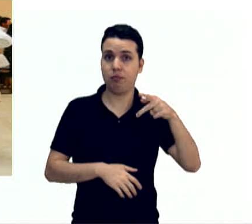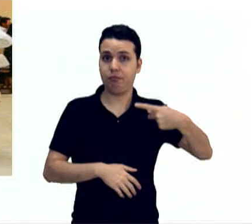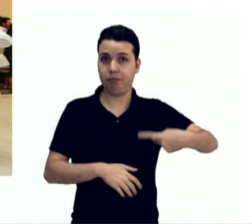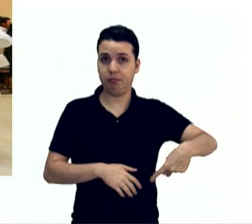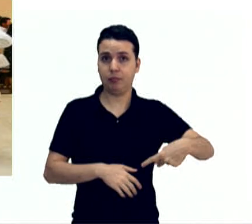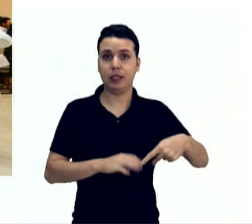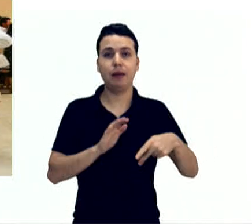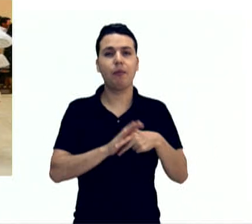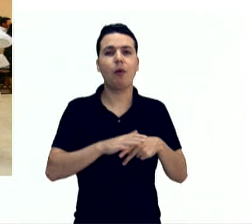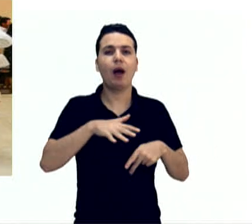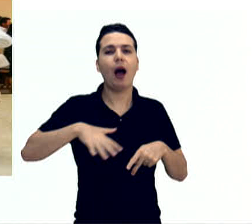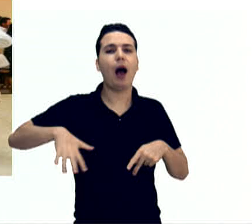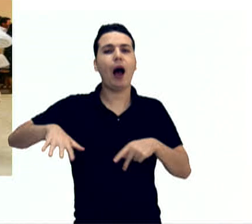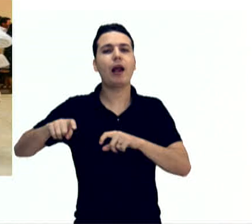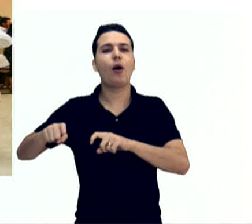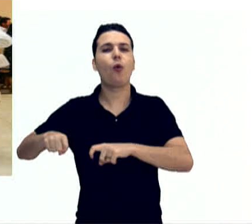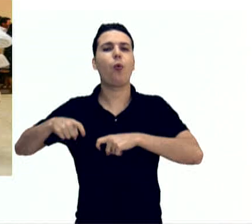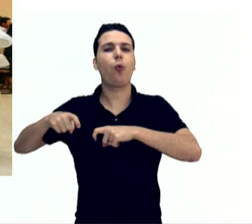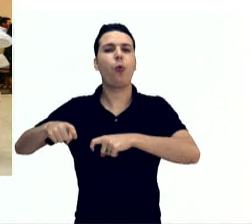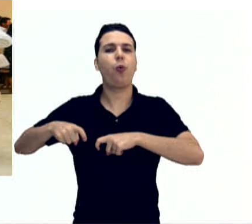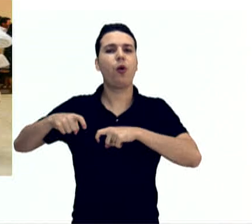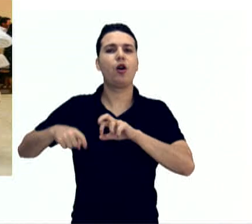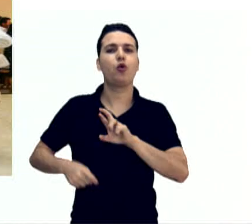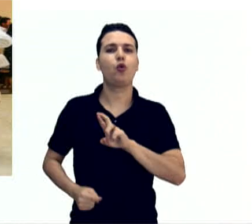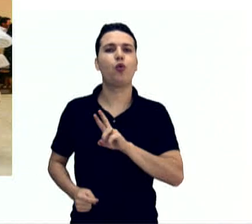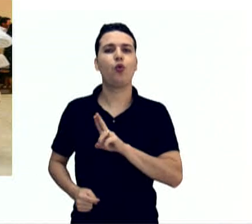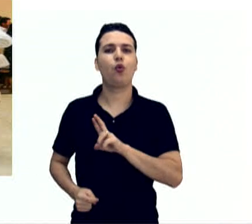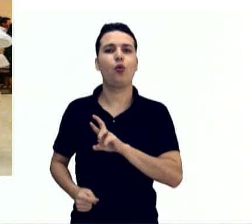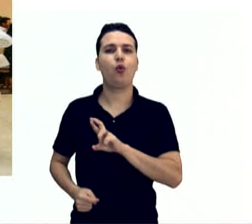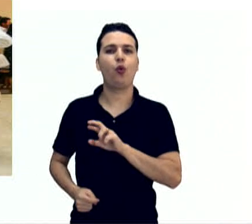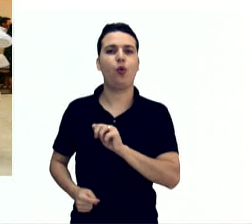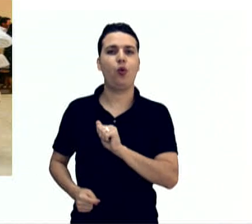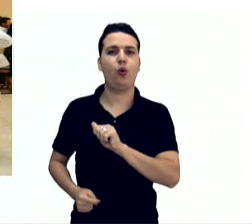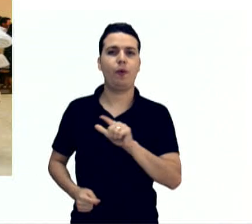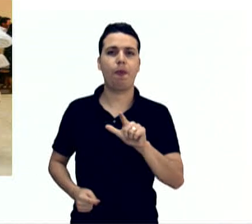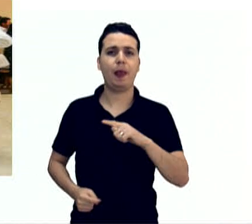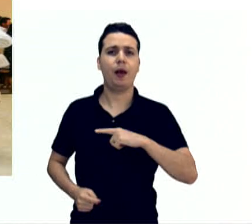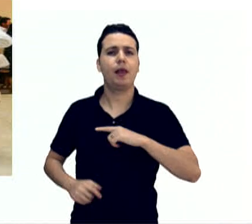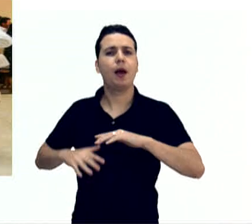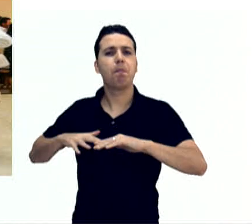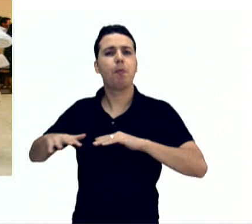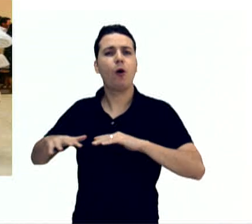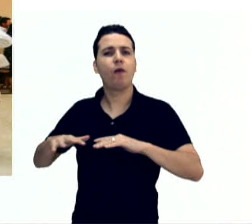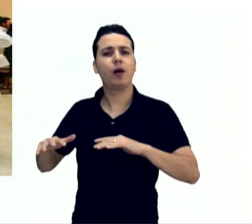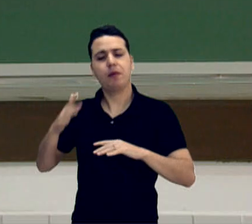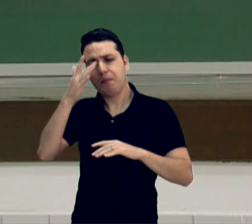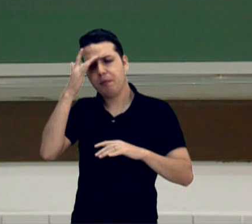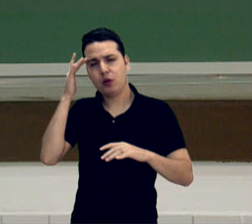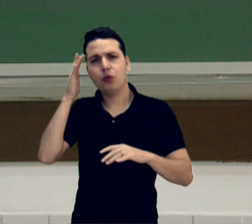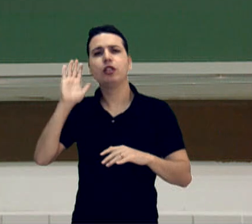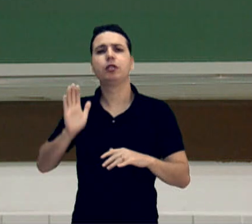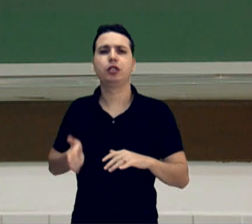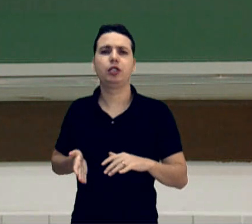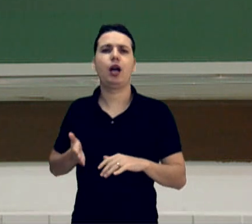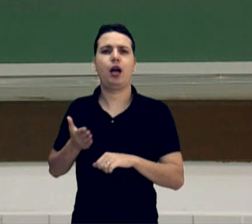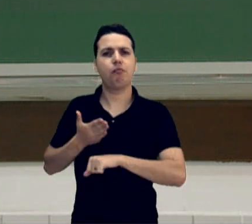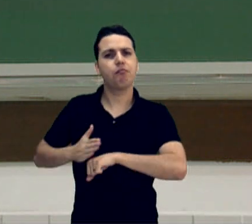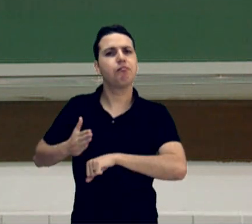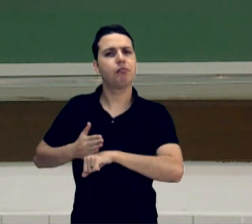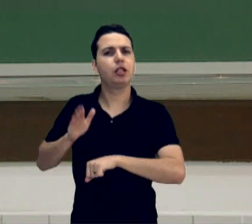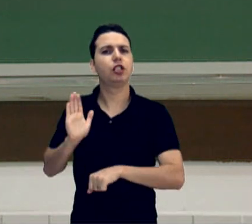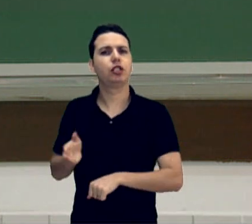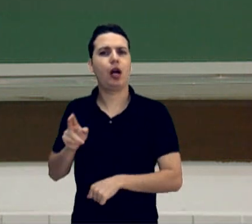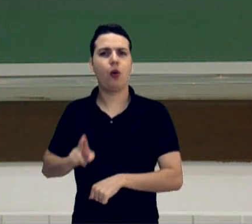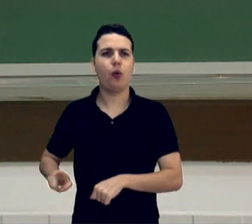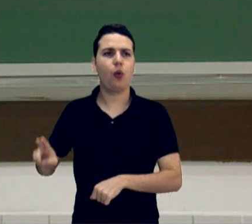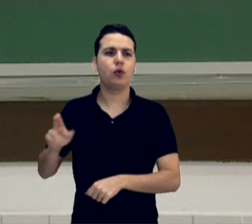que vem do rural, ele já vem com alguns movimentos que já são praticados pelas pessoas, certo? É como que